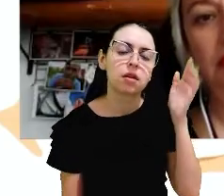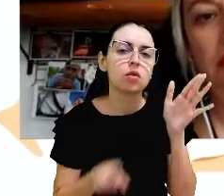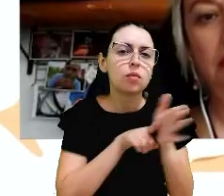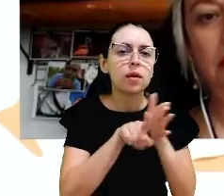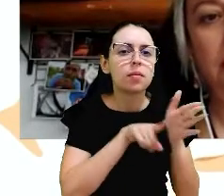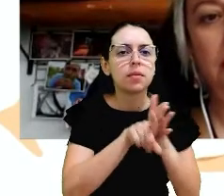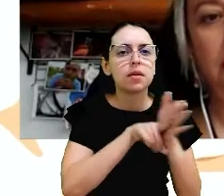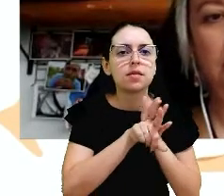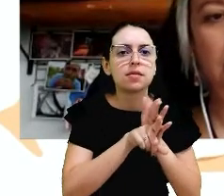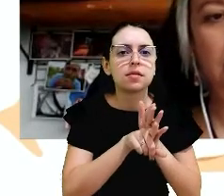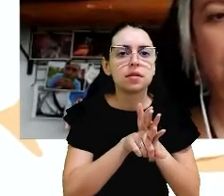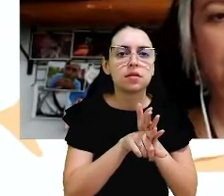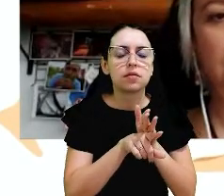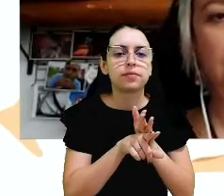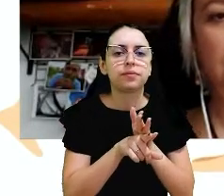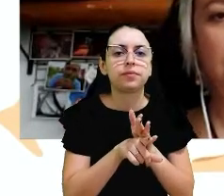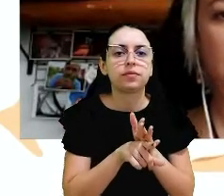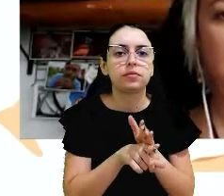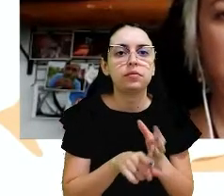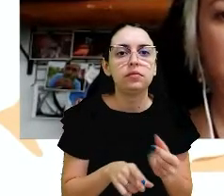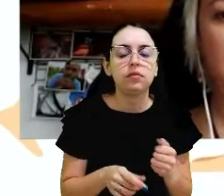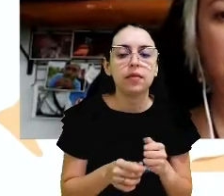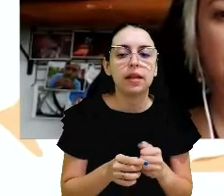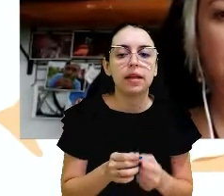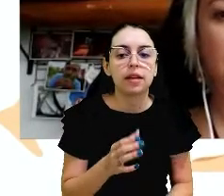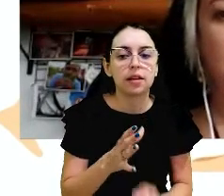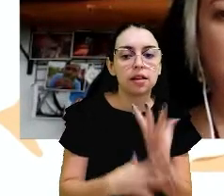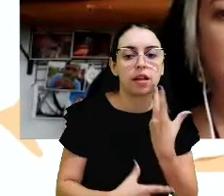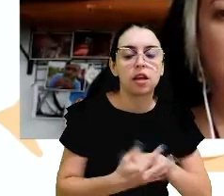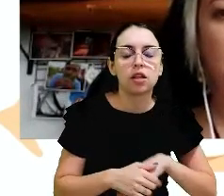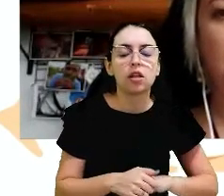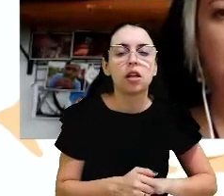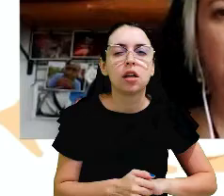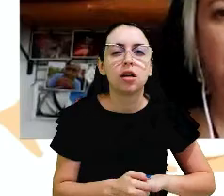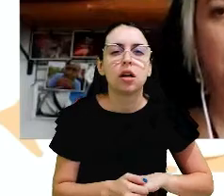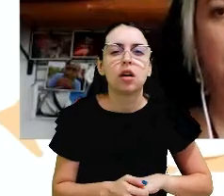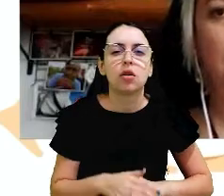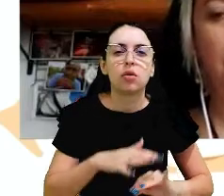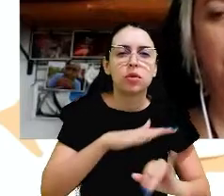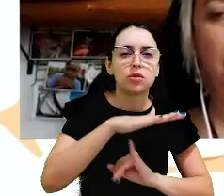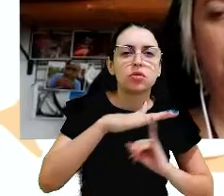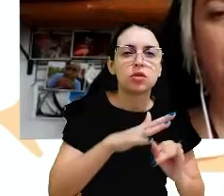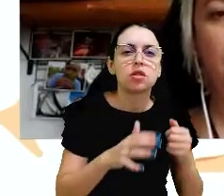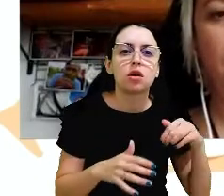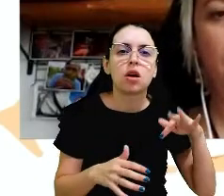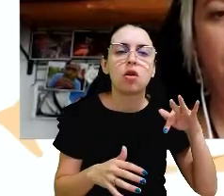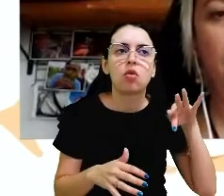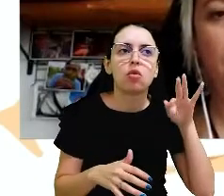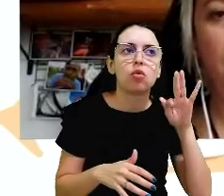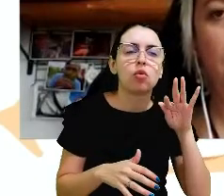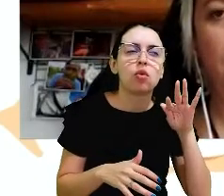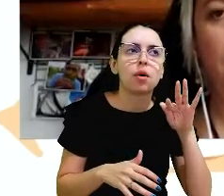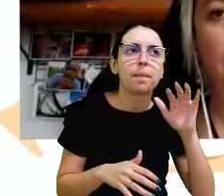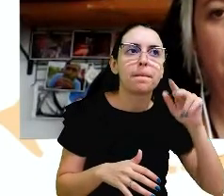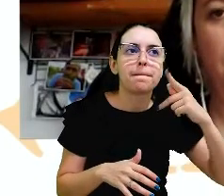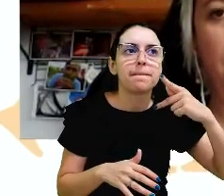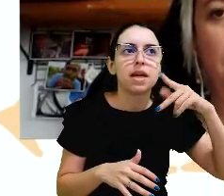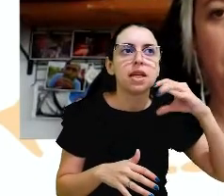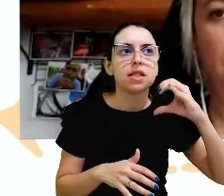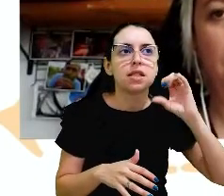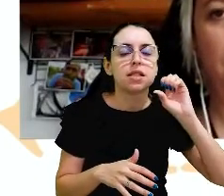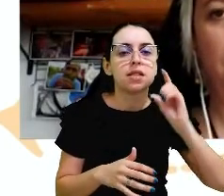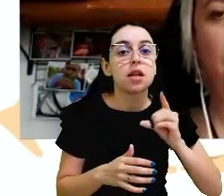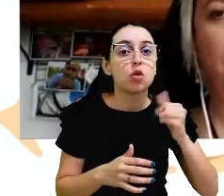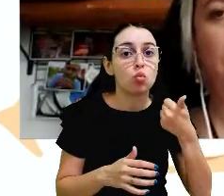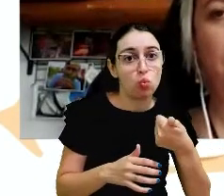pesquisa que foi realizada pela Fundação Perseu Abramo, que diz que 1 em cada